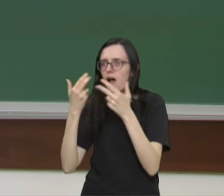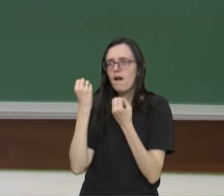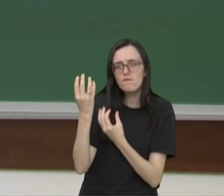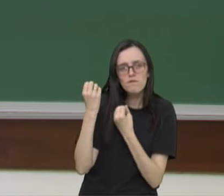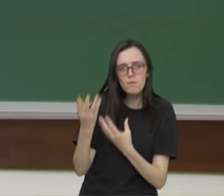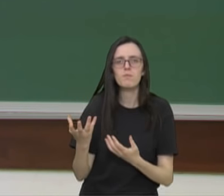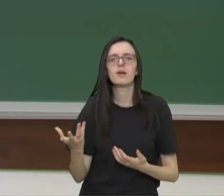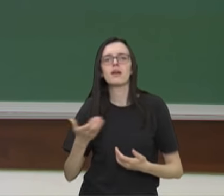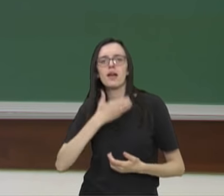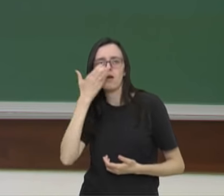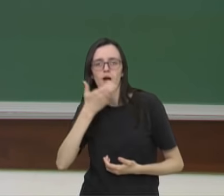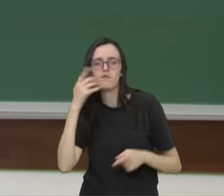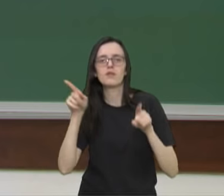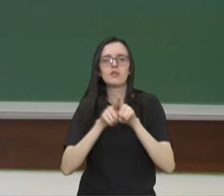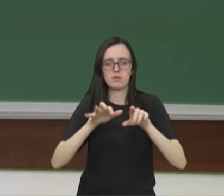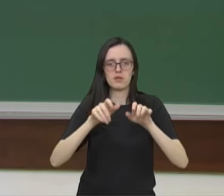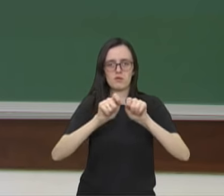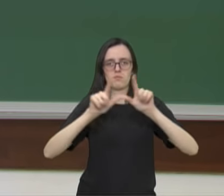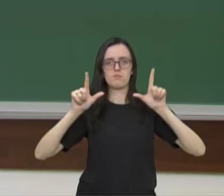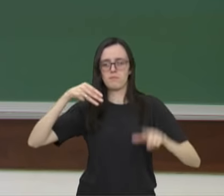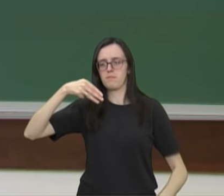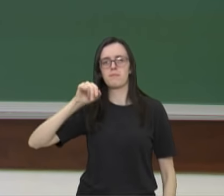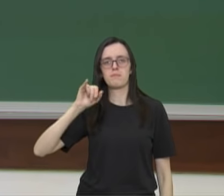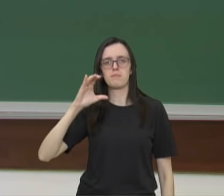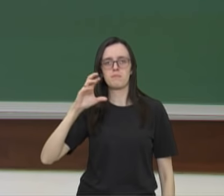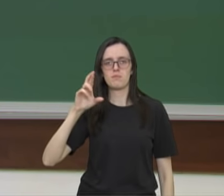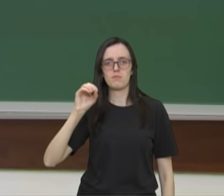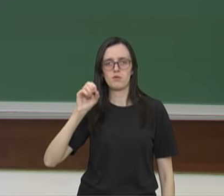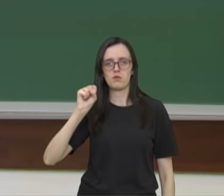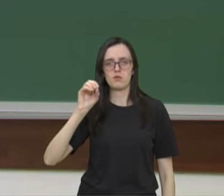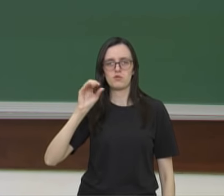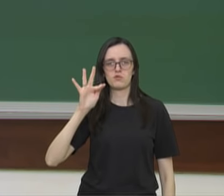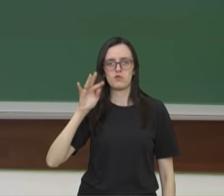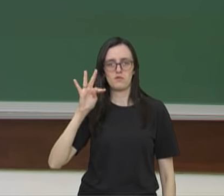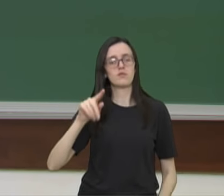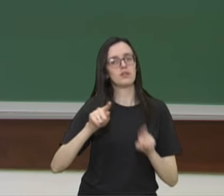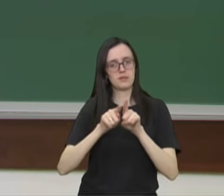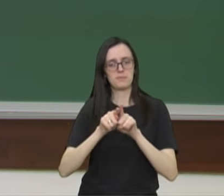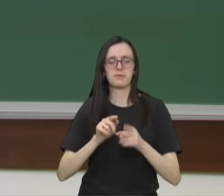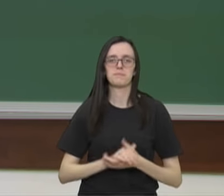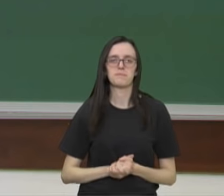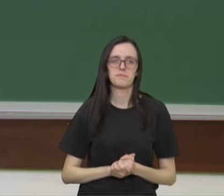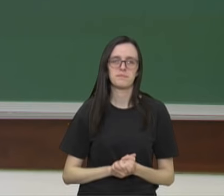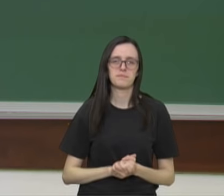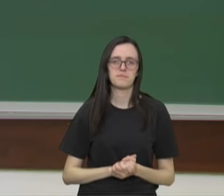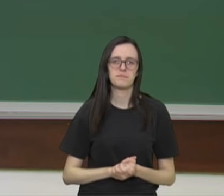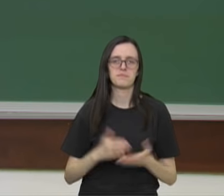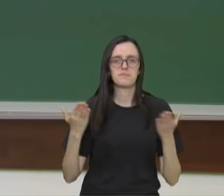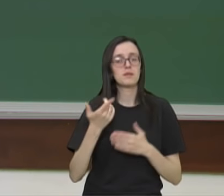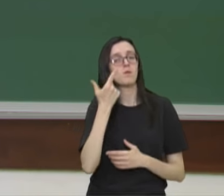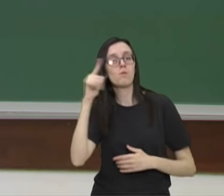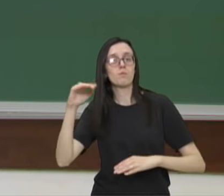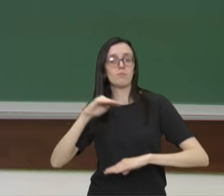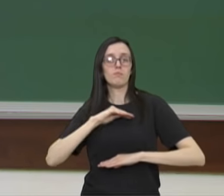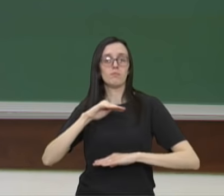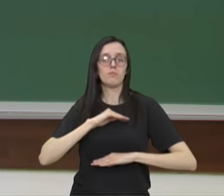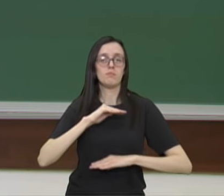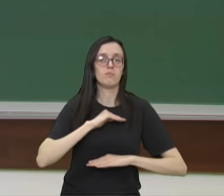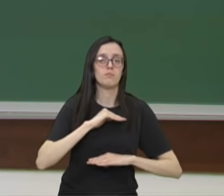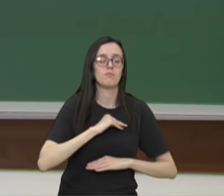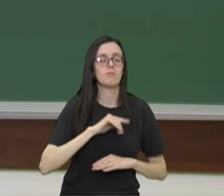informações apple microsoft e outras empresas também tá ok vamos lá o outro caso de